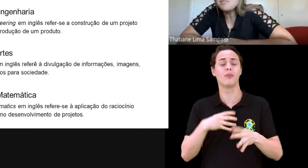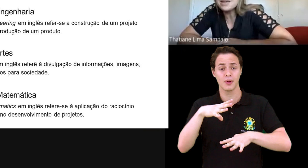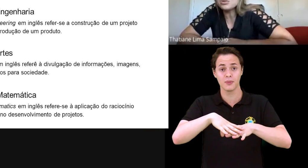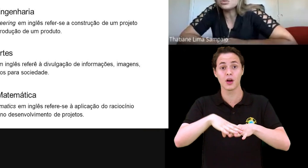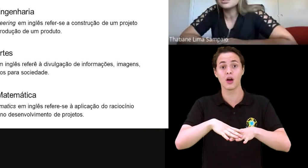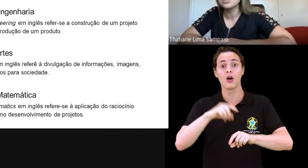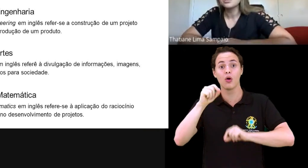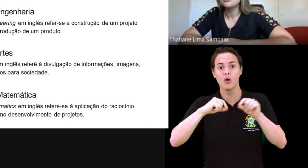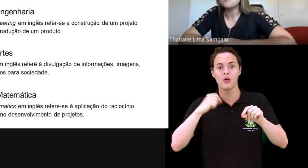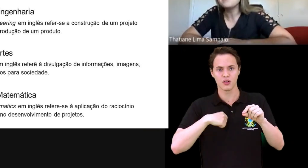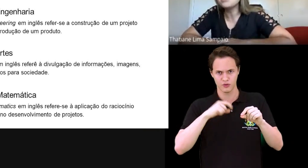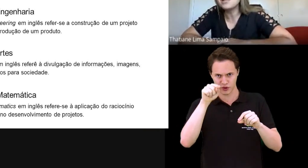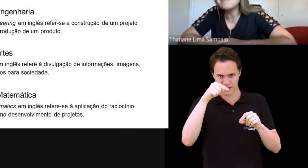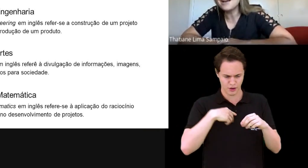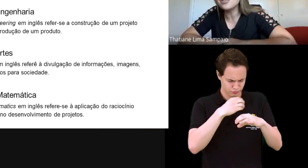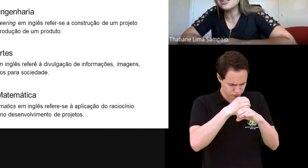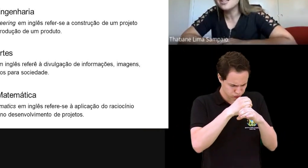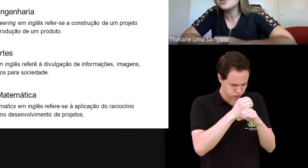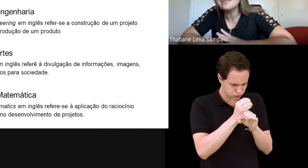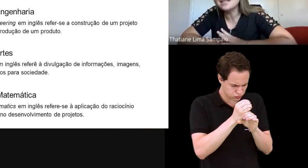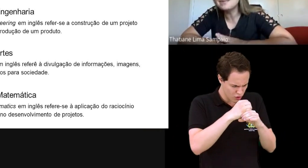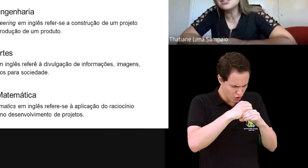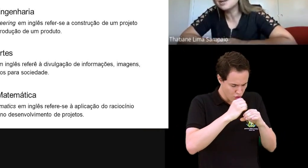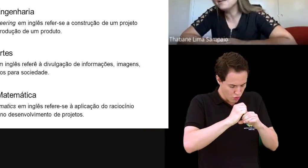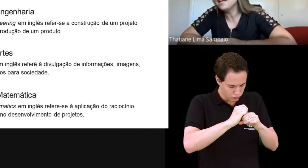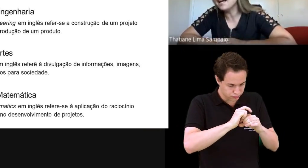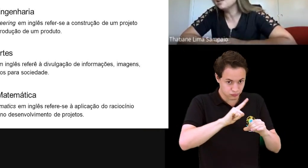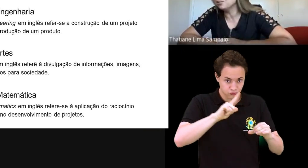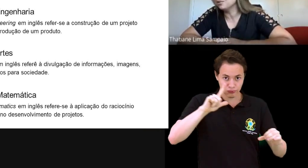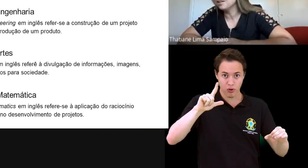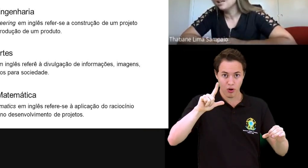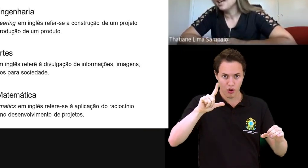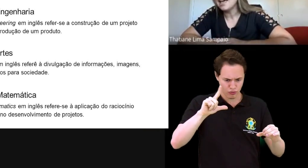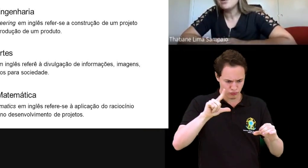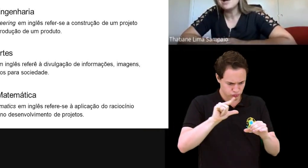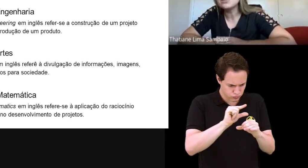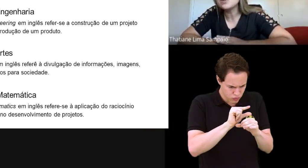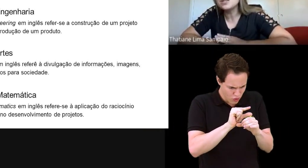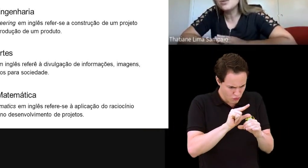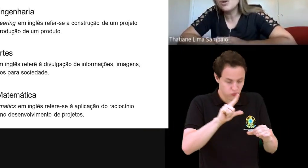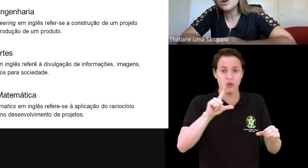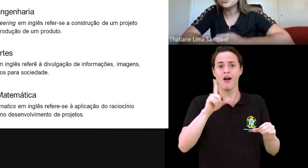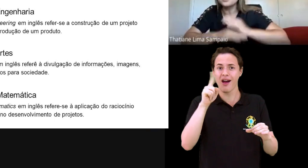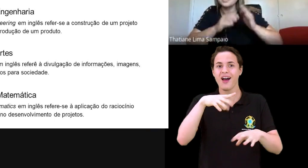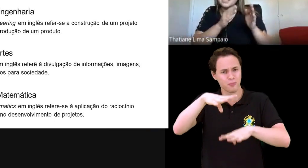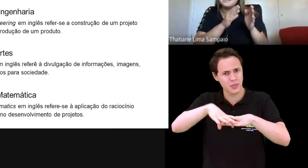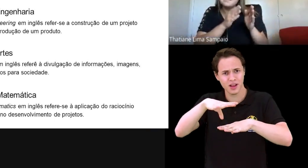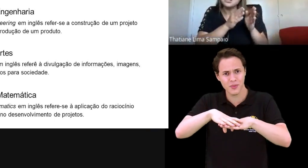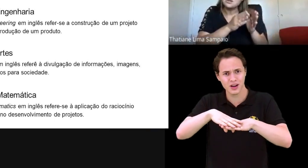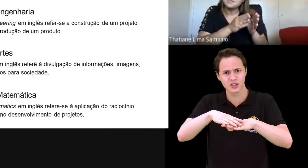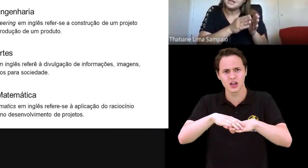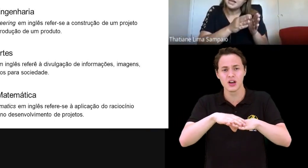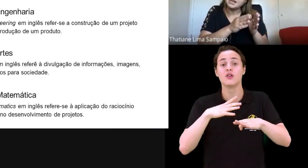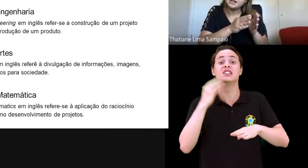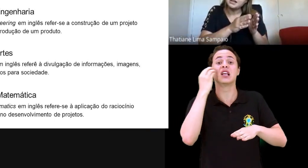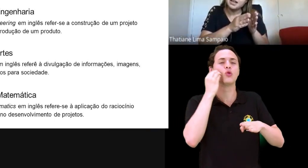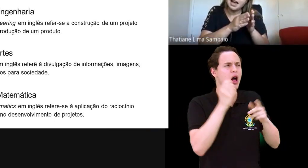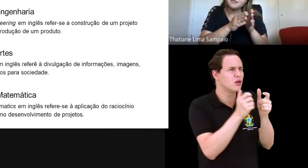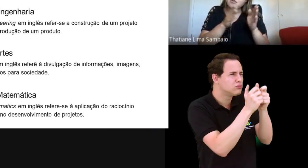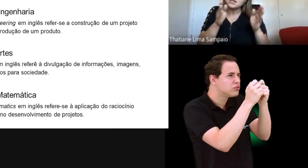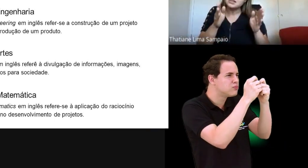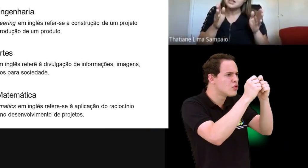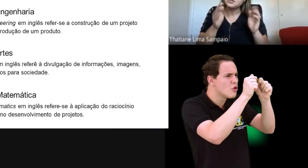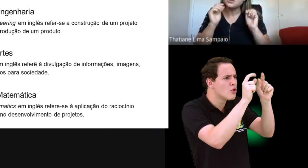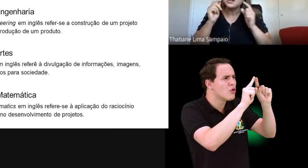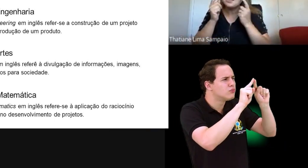No aumento da imagem. Isso é matemática aplicado. Ela é o raciocínio lógico, se aquela imagem era pequena, aí